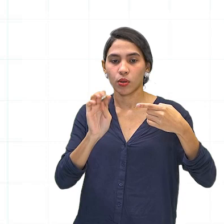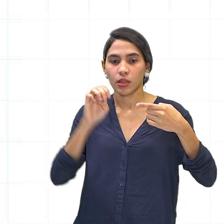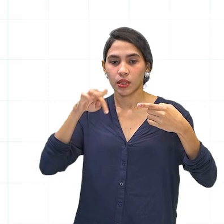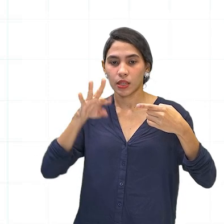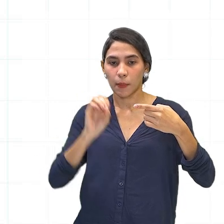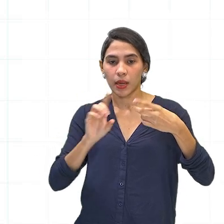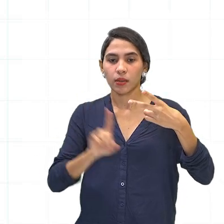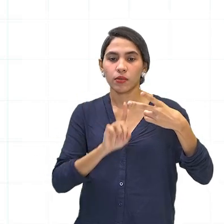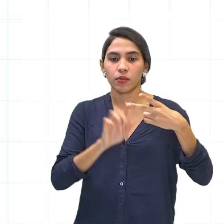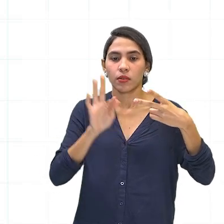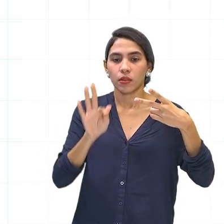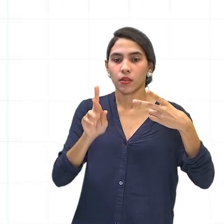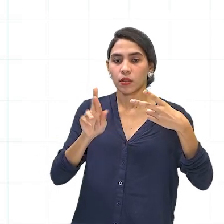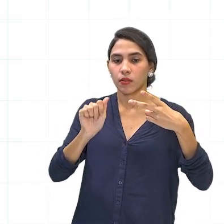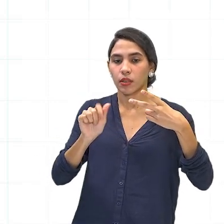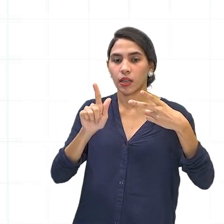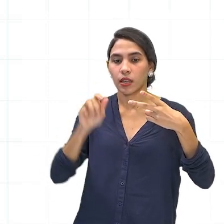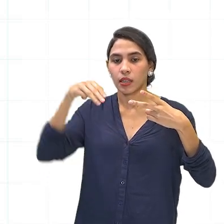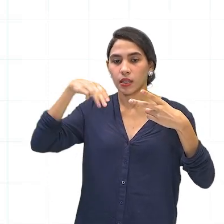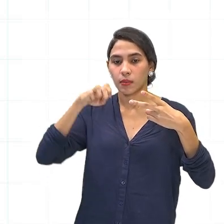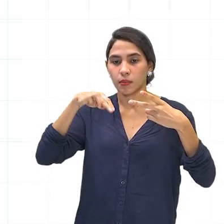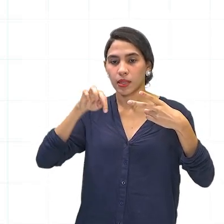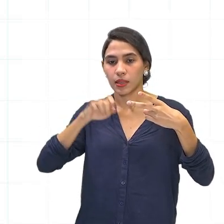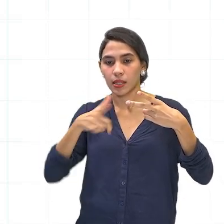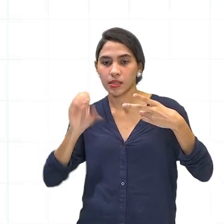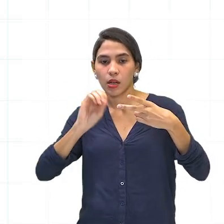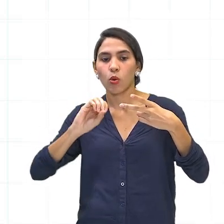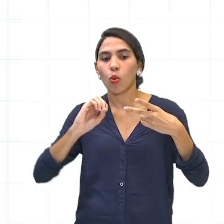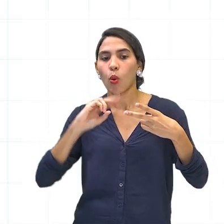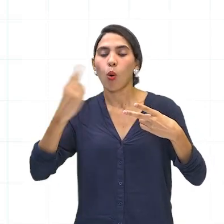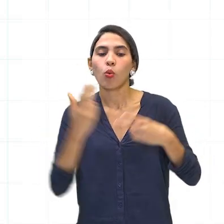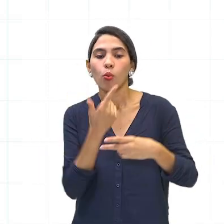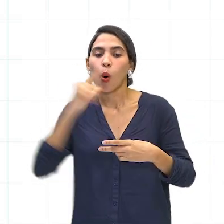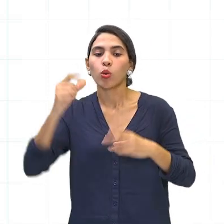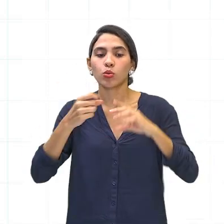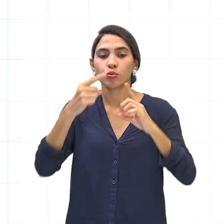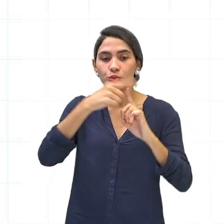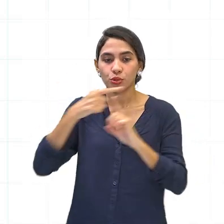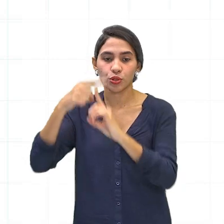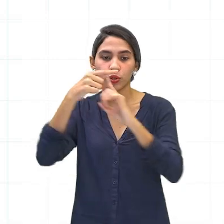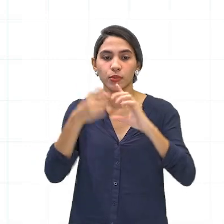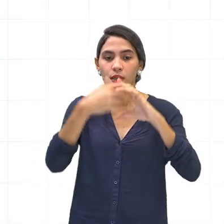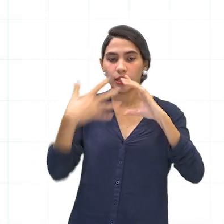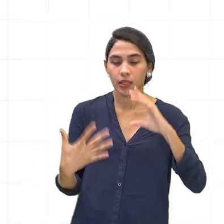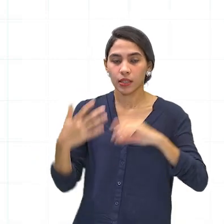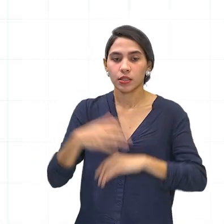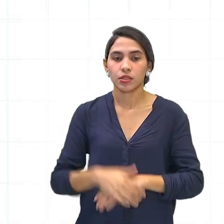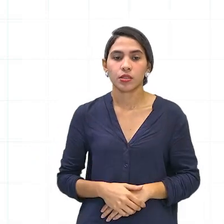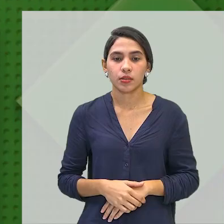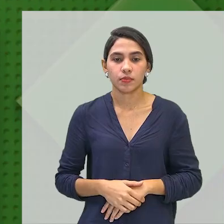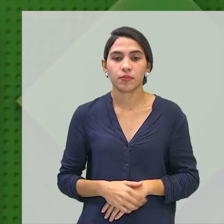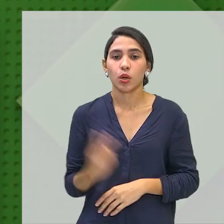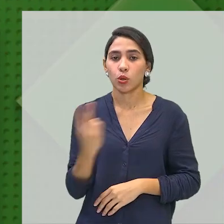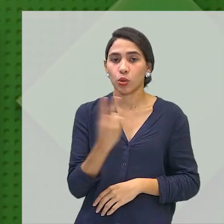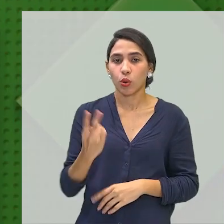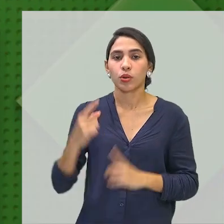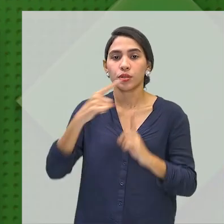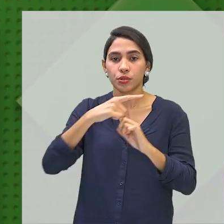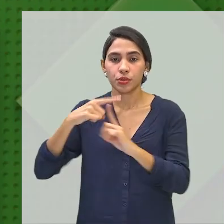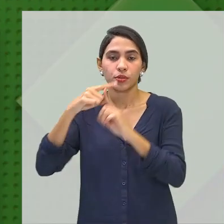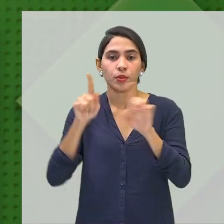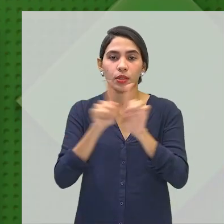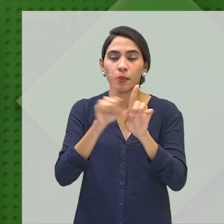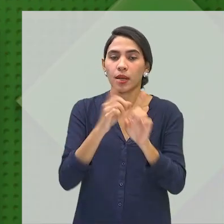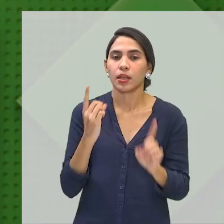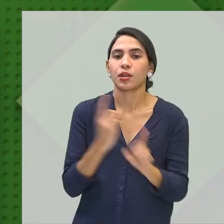mecanismos, Lembrando aí a diferença então de reprodução sexuada e reprodução assexuada, tá? Os dois tipos vão ser